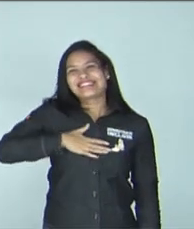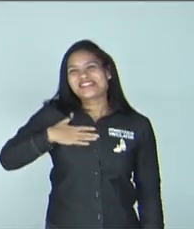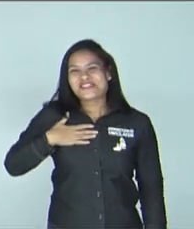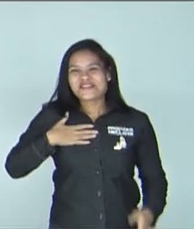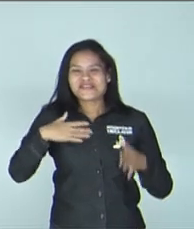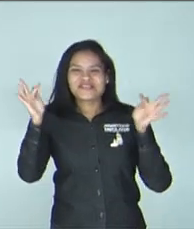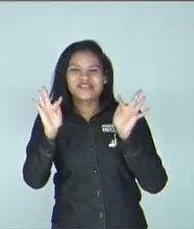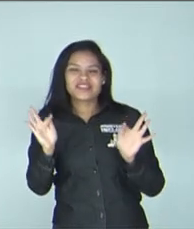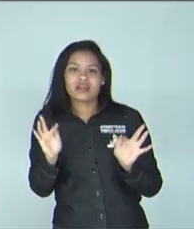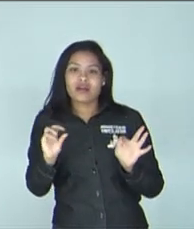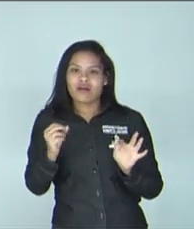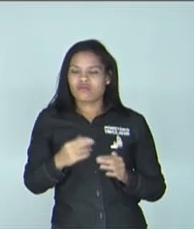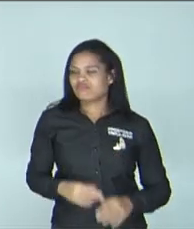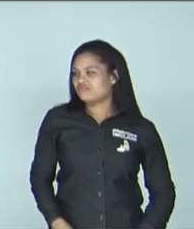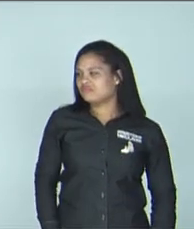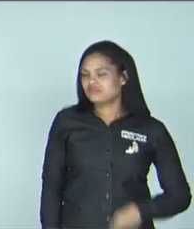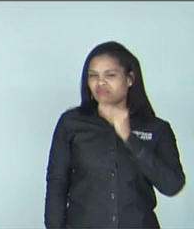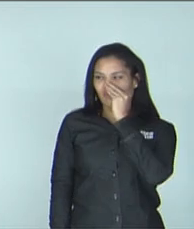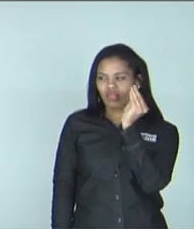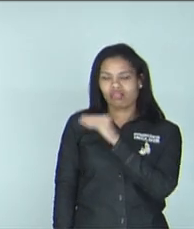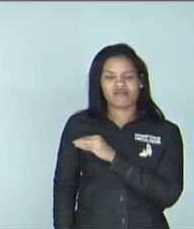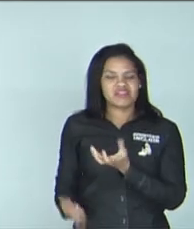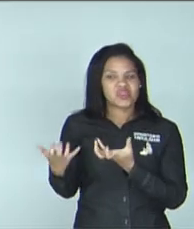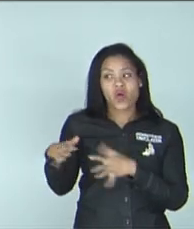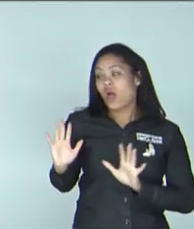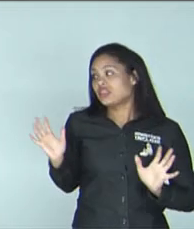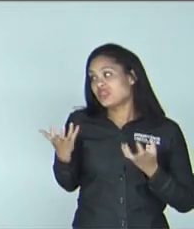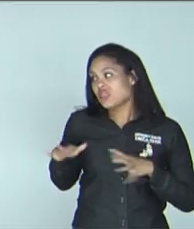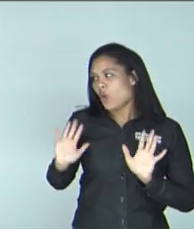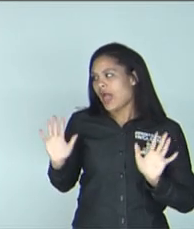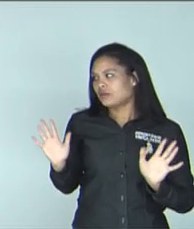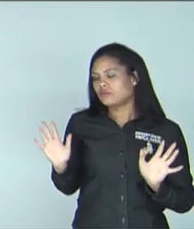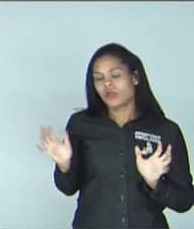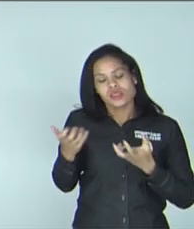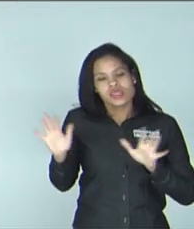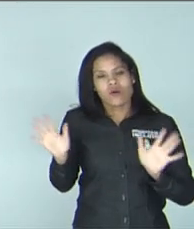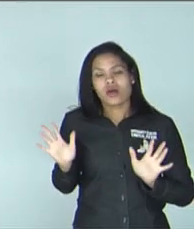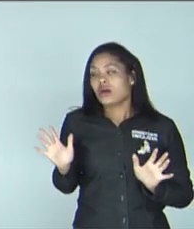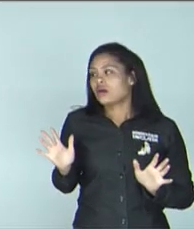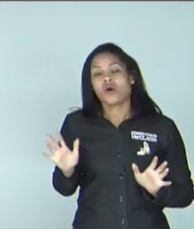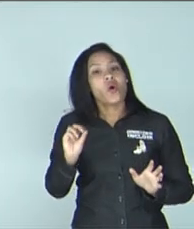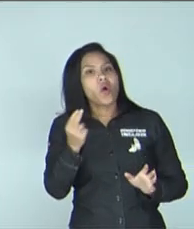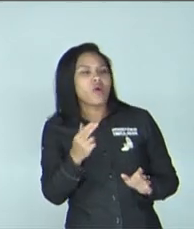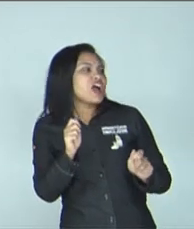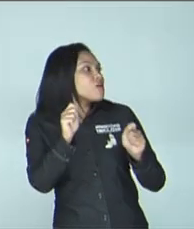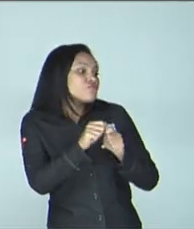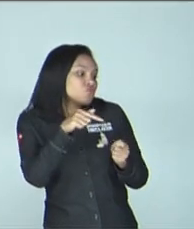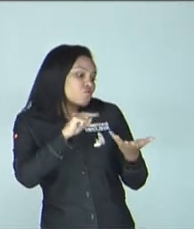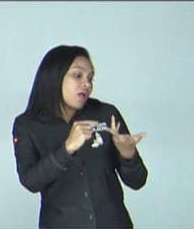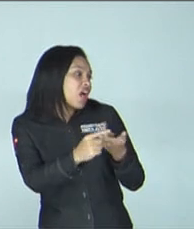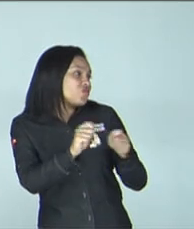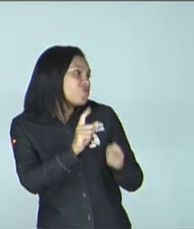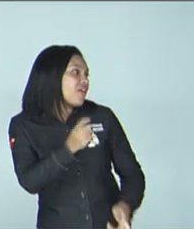que você se nega o outro deixa o outro sofrendo aí porque não fez a coisa que você queria porque não falou direito da tua mãe um dia e